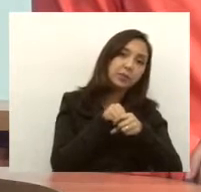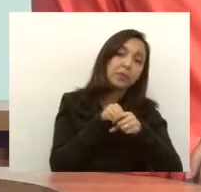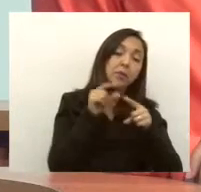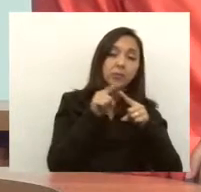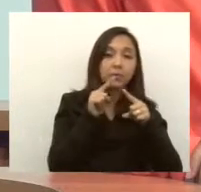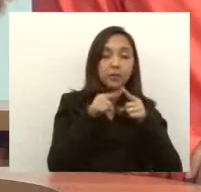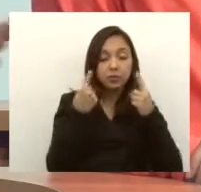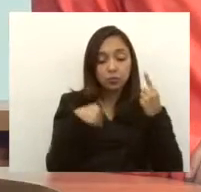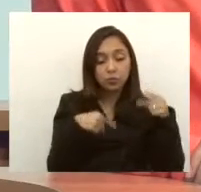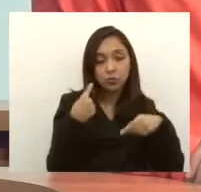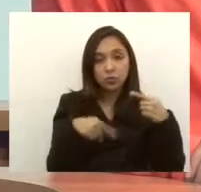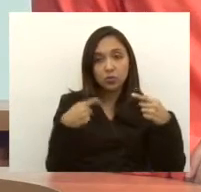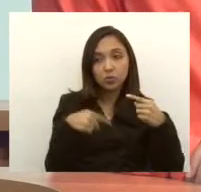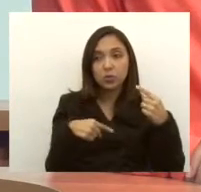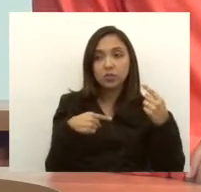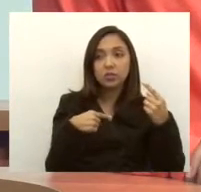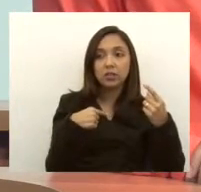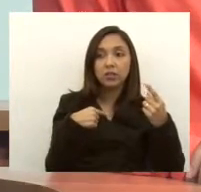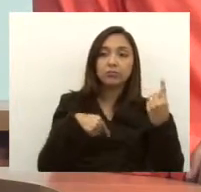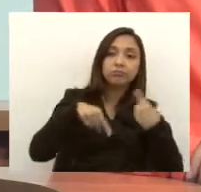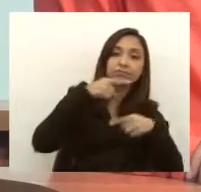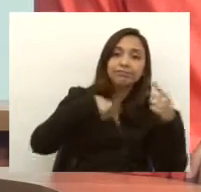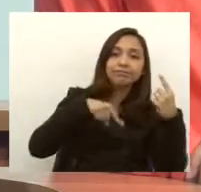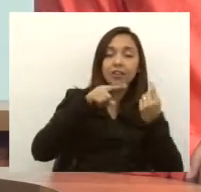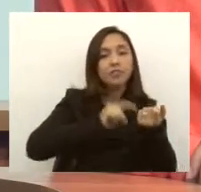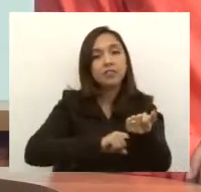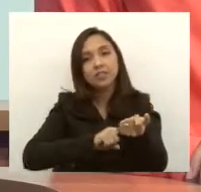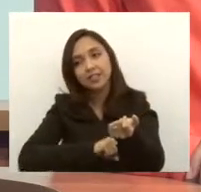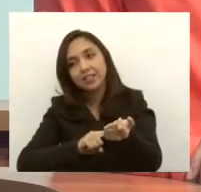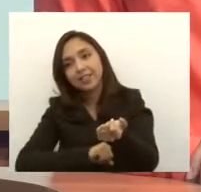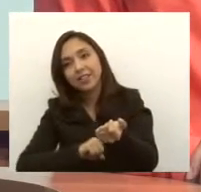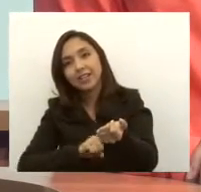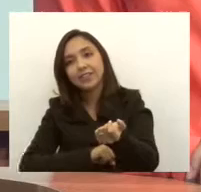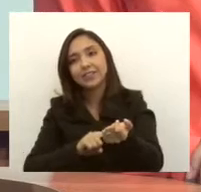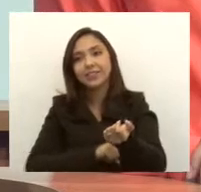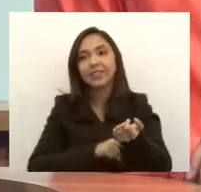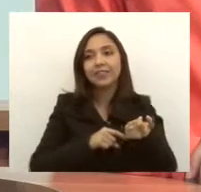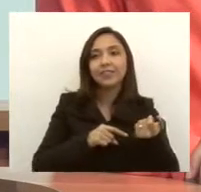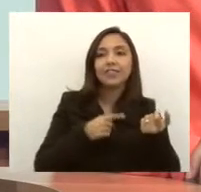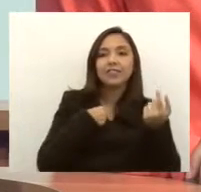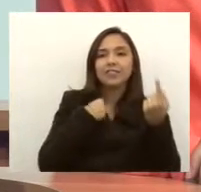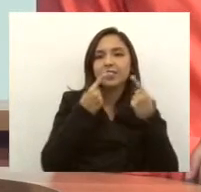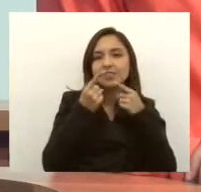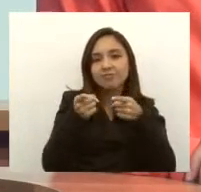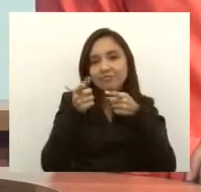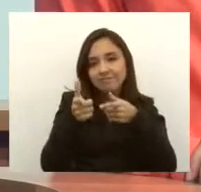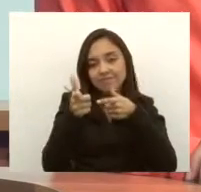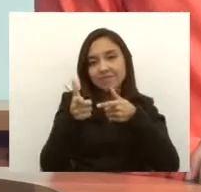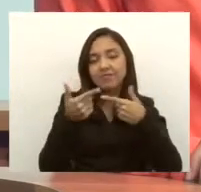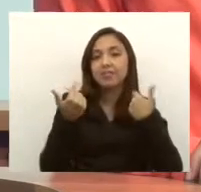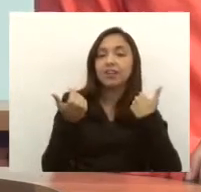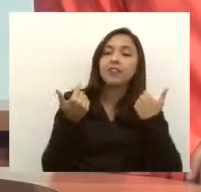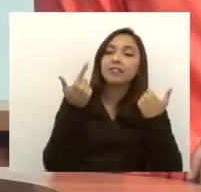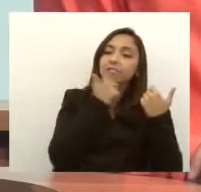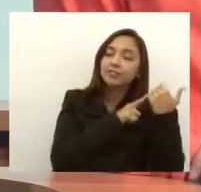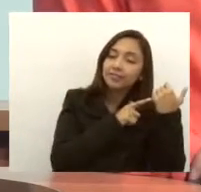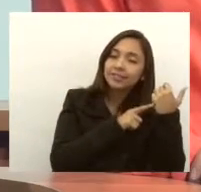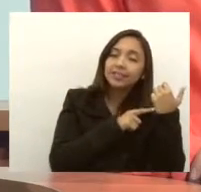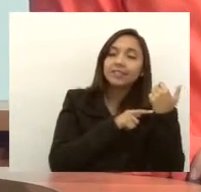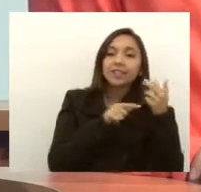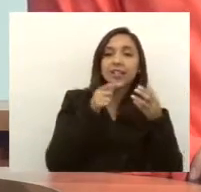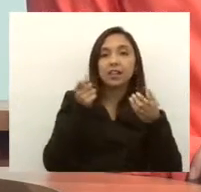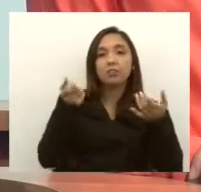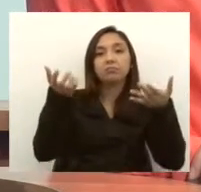essas discussões gostosas, você fica nervoso, você consegue provocar outro vereador, você consegue trazer